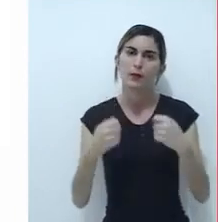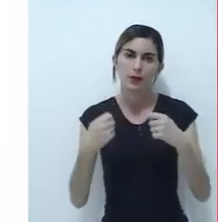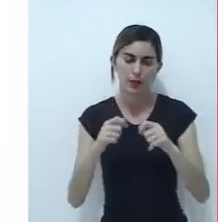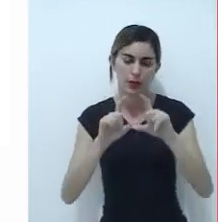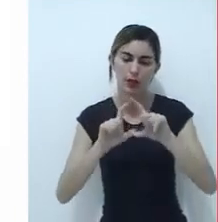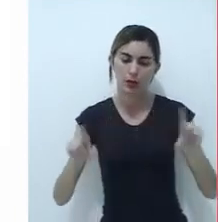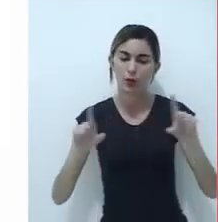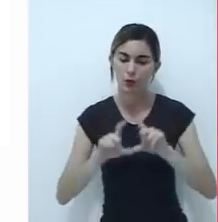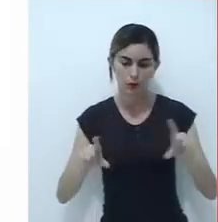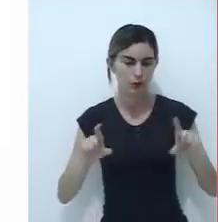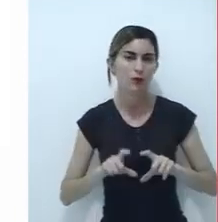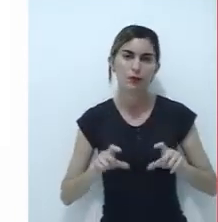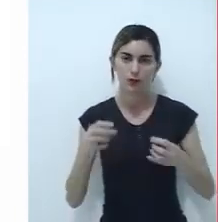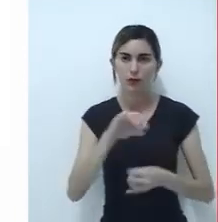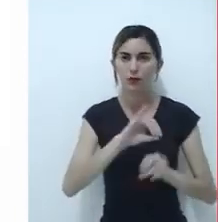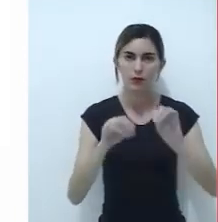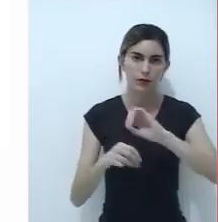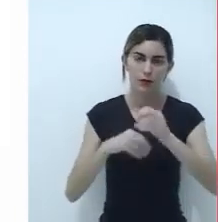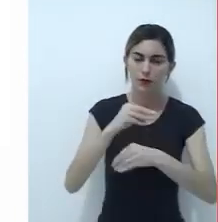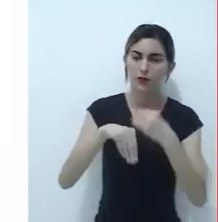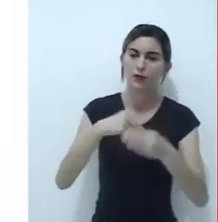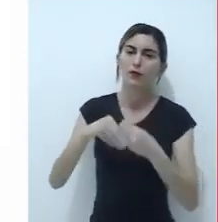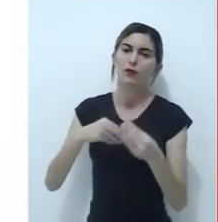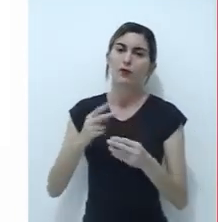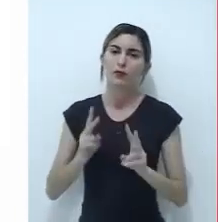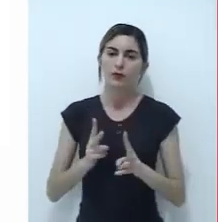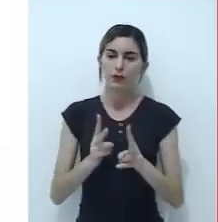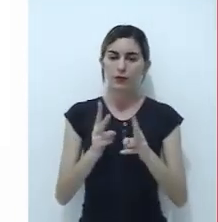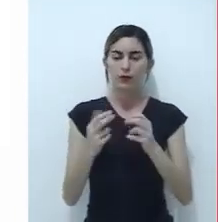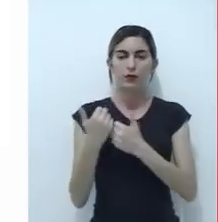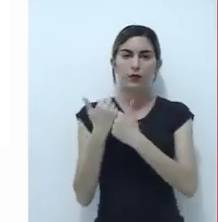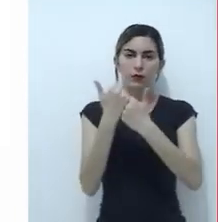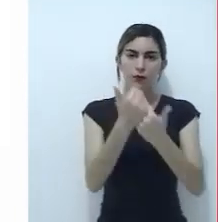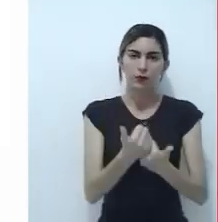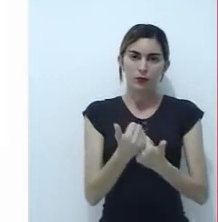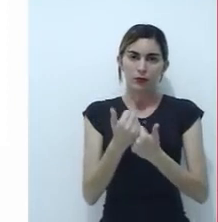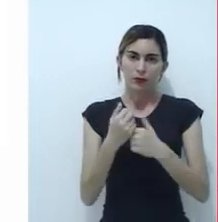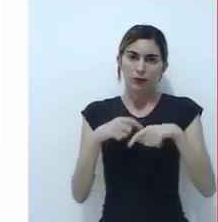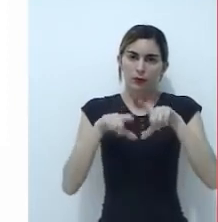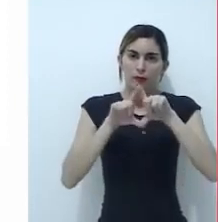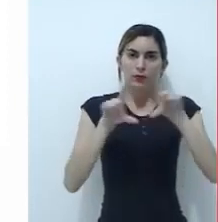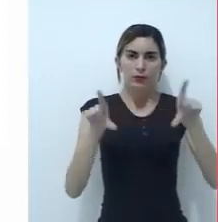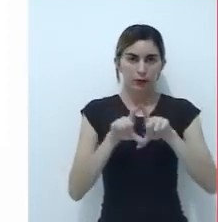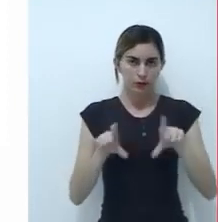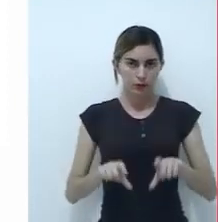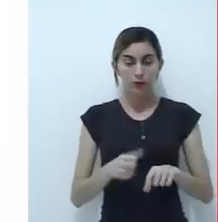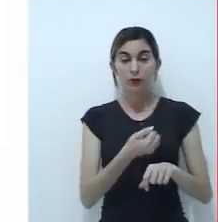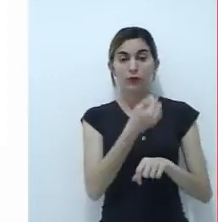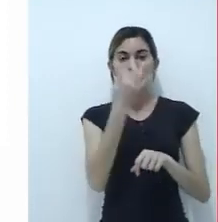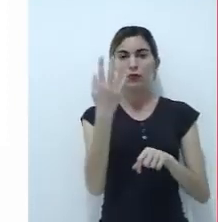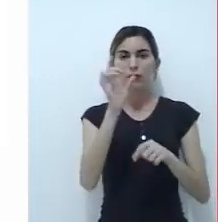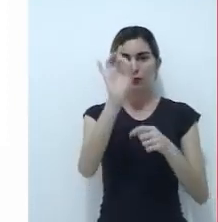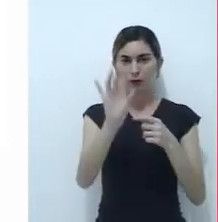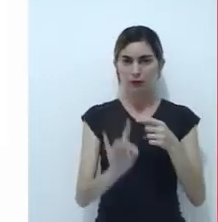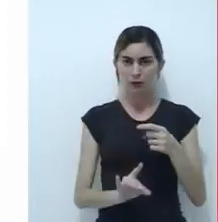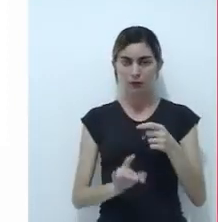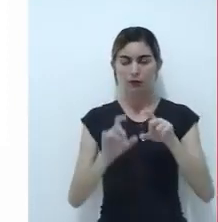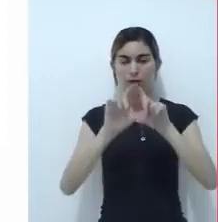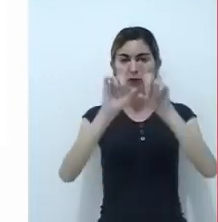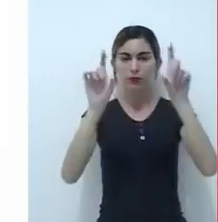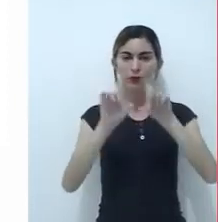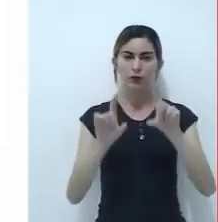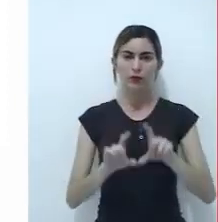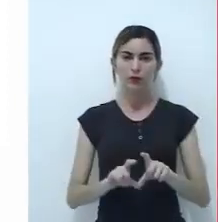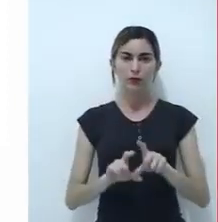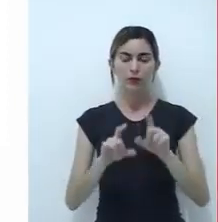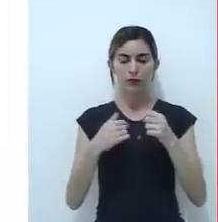das equações químicas. As substâncias envolvidas, elas são representadas por fórmulas. A quantidade de cada